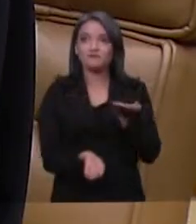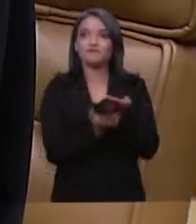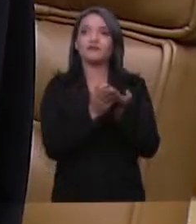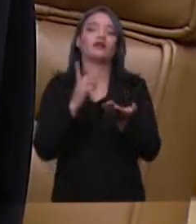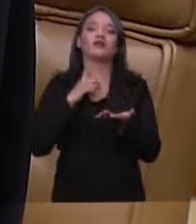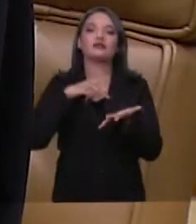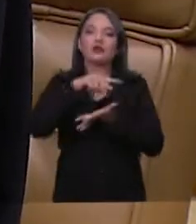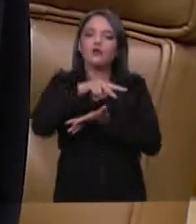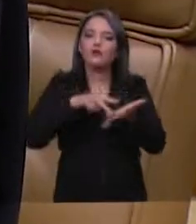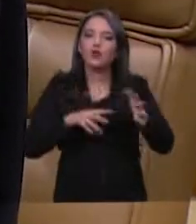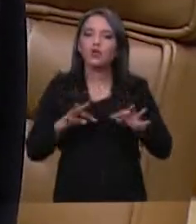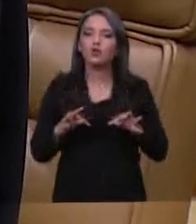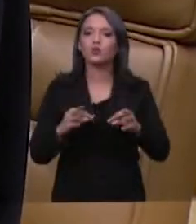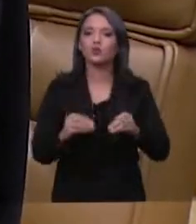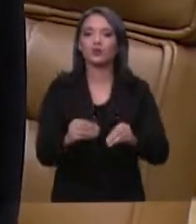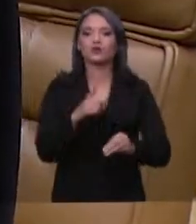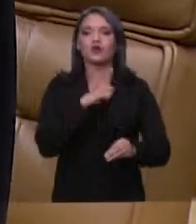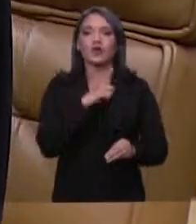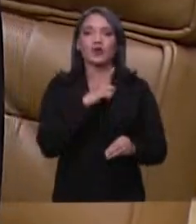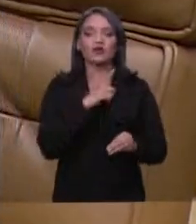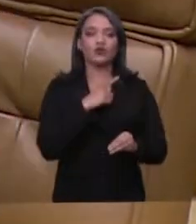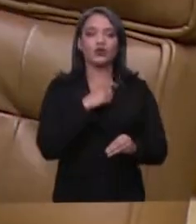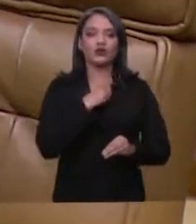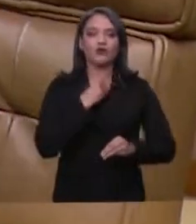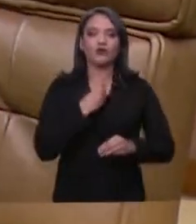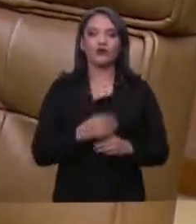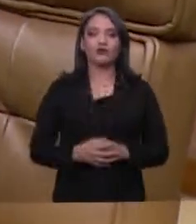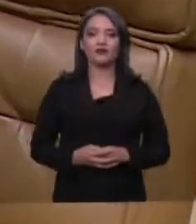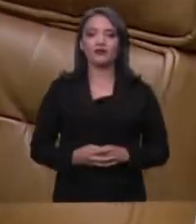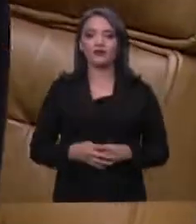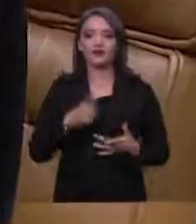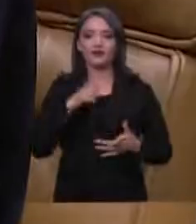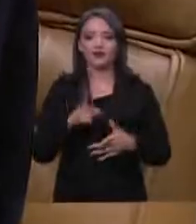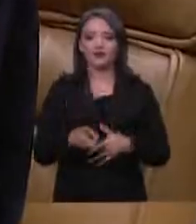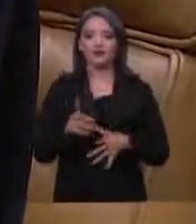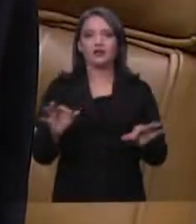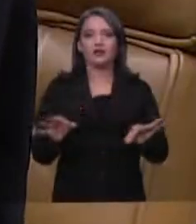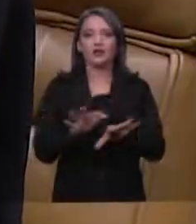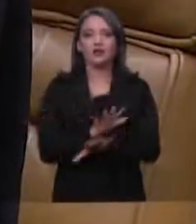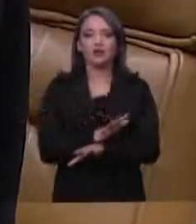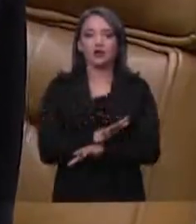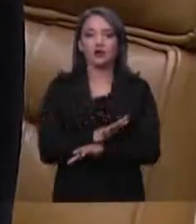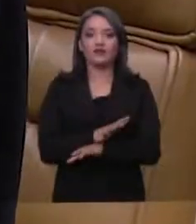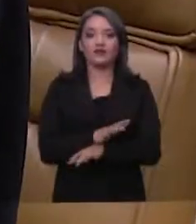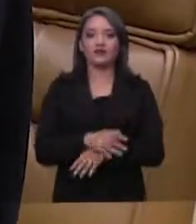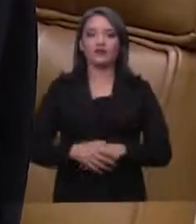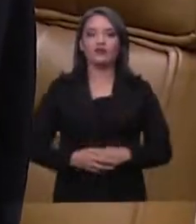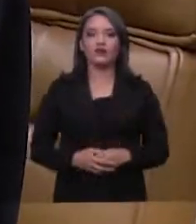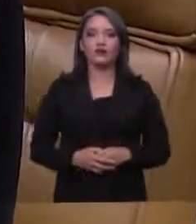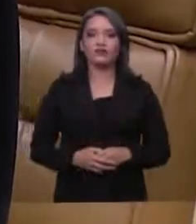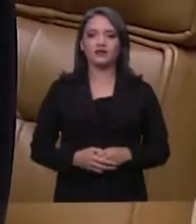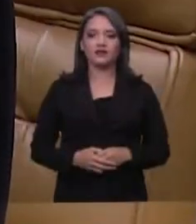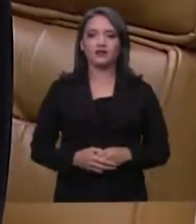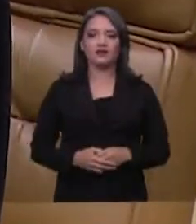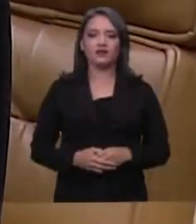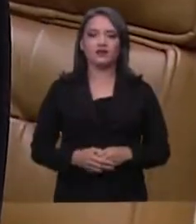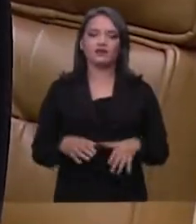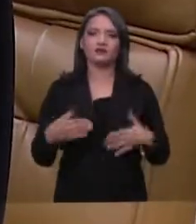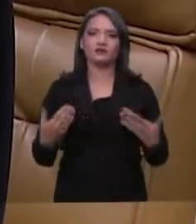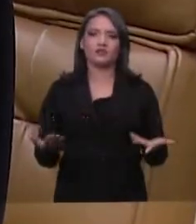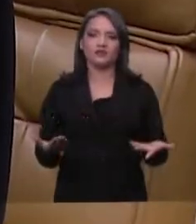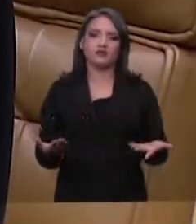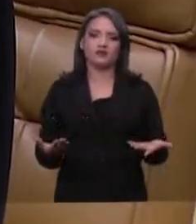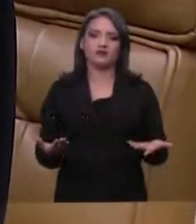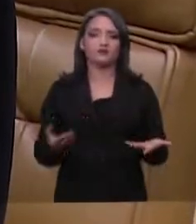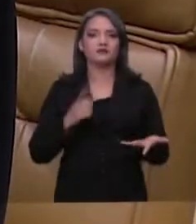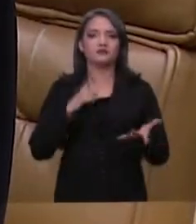leitura da íntegra para contribuir com a dinâmica desse julgamento, em especial com os debates que poderão surgir. Trago